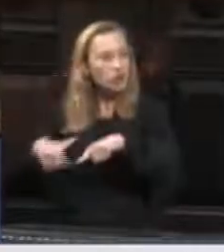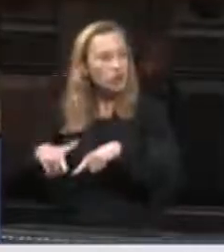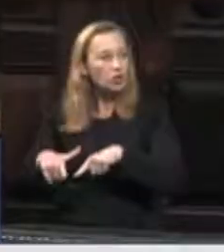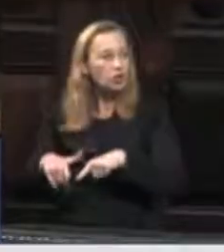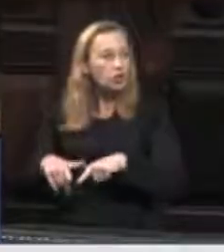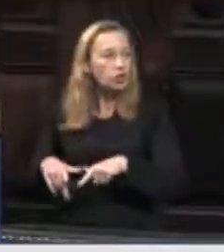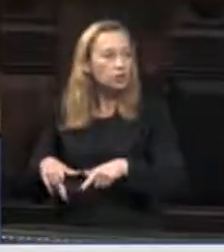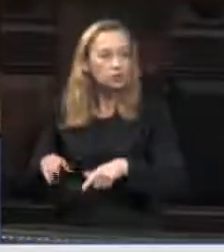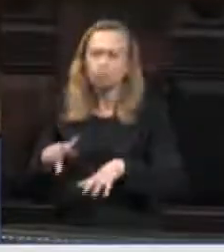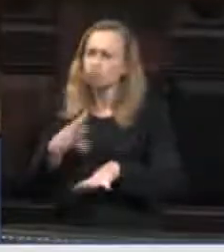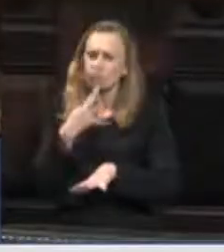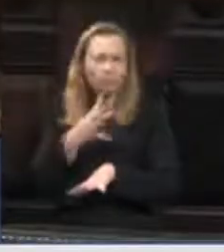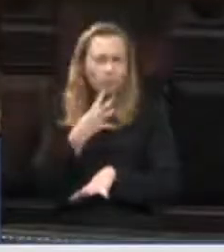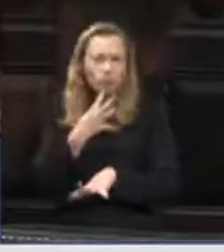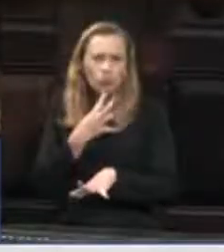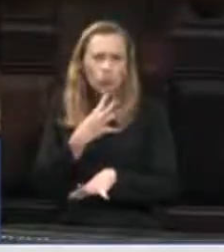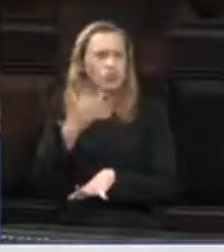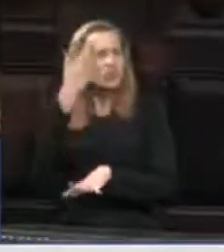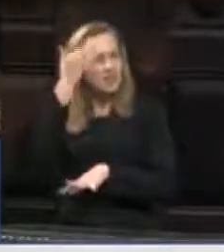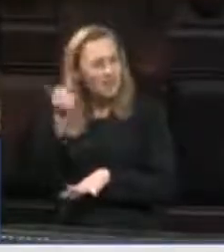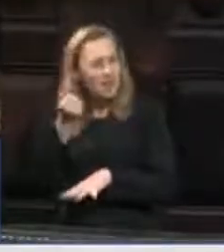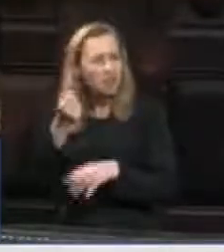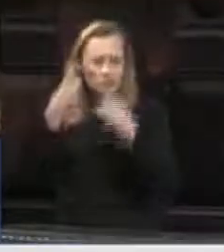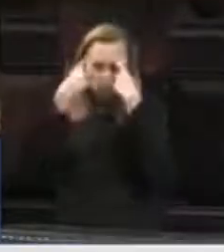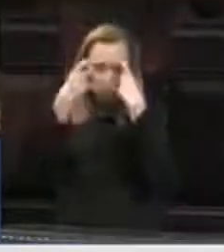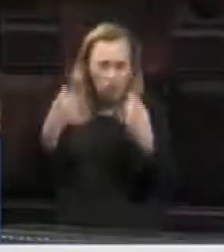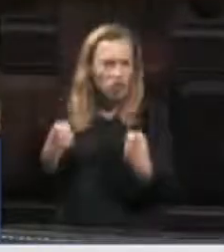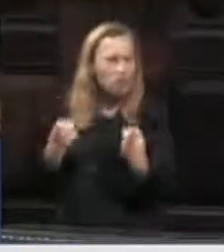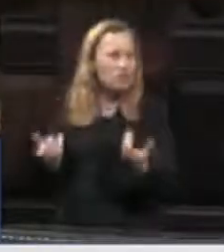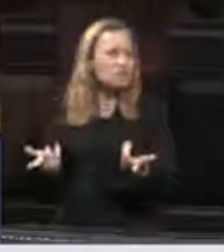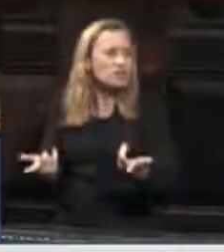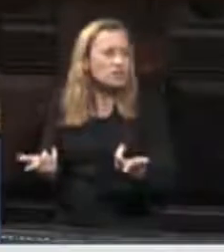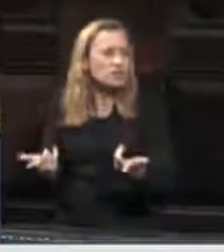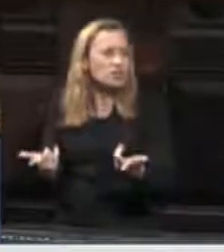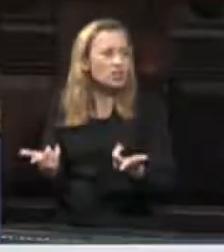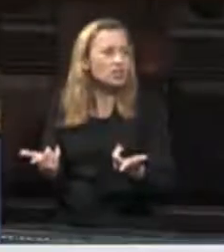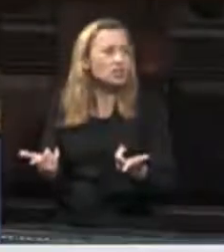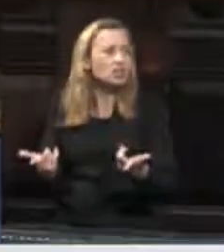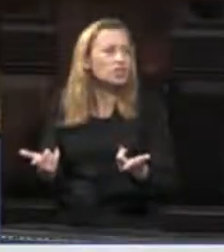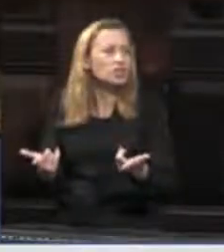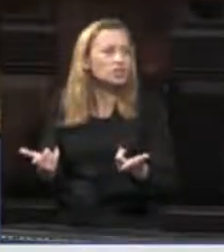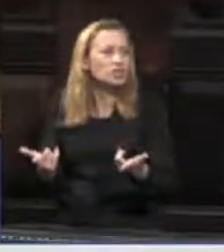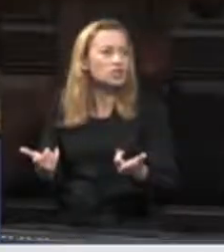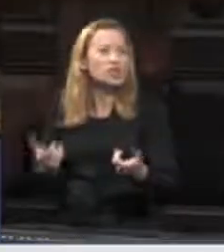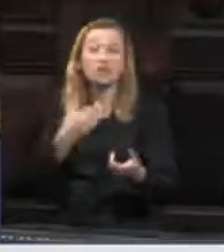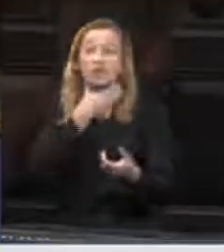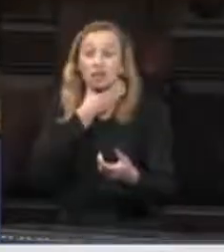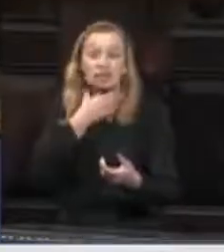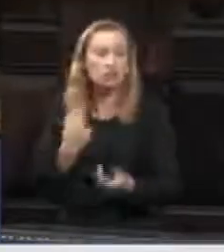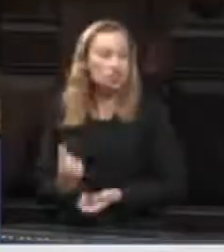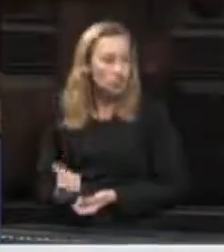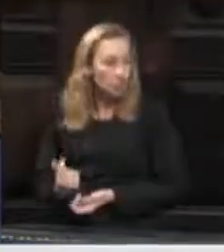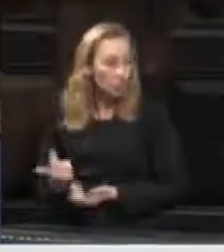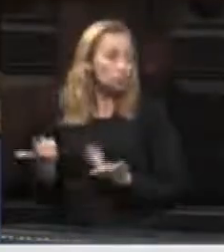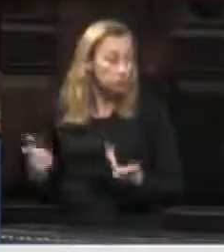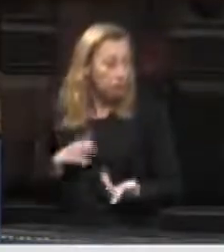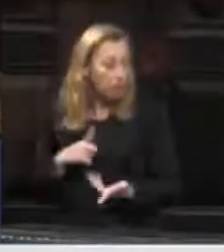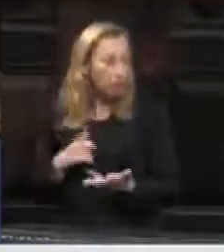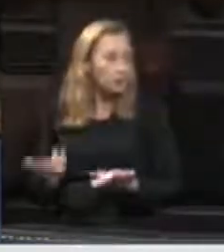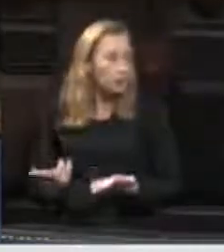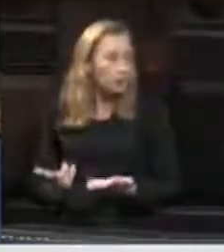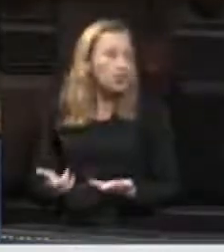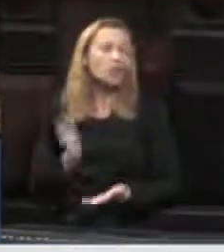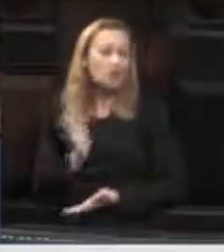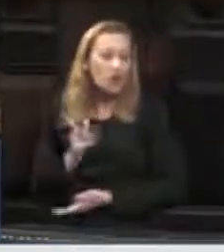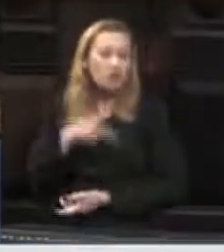que o Estado do Rio de Janeiro vive sob um violento rombo orçamentário e financeiro. Ninguém desconhece isso. Já discuti isso aqui